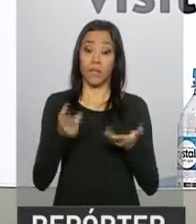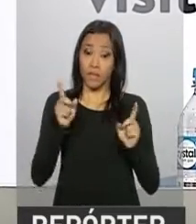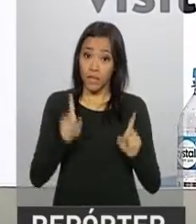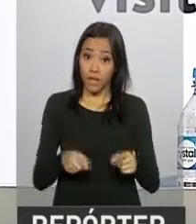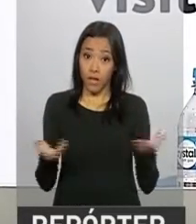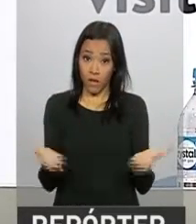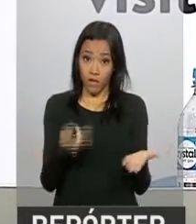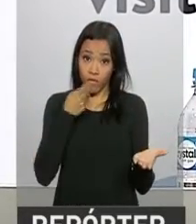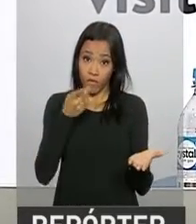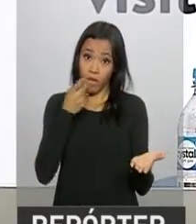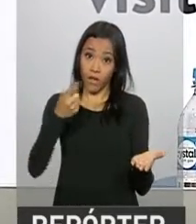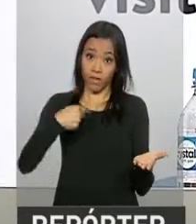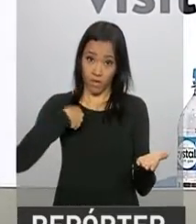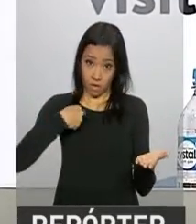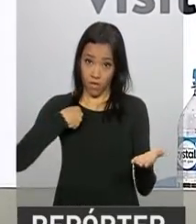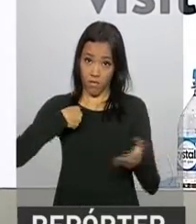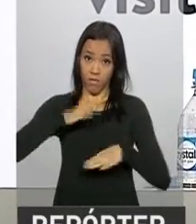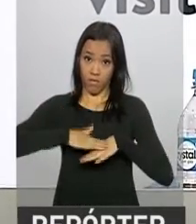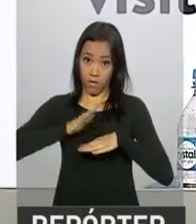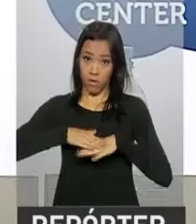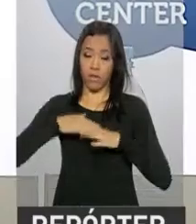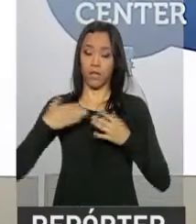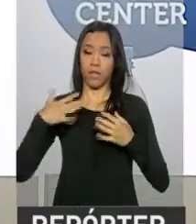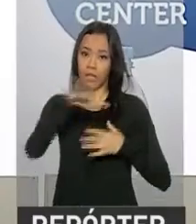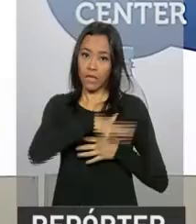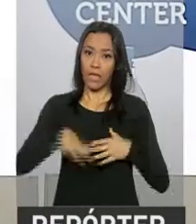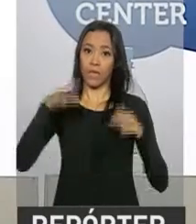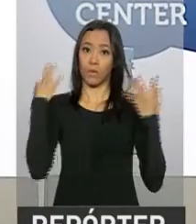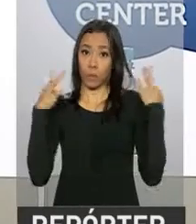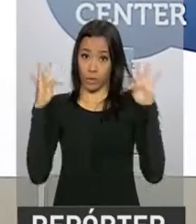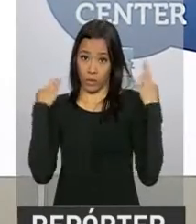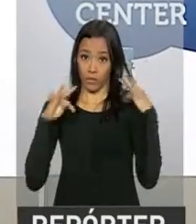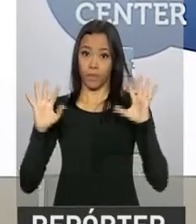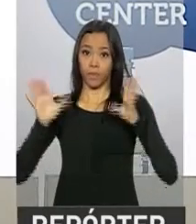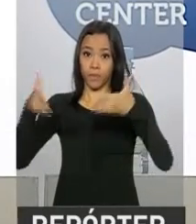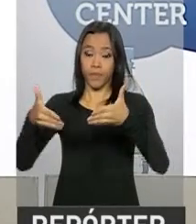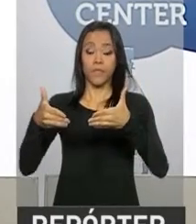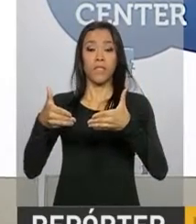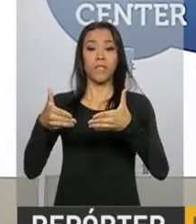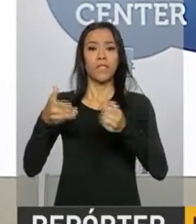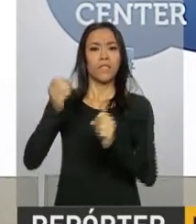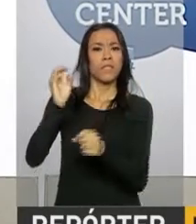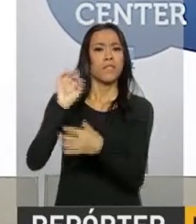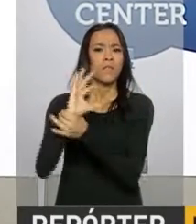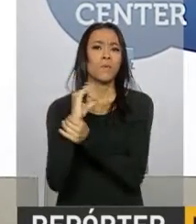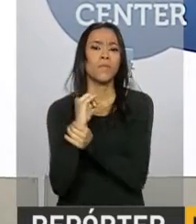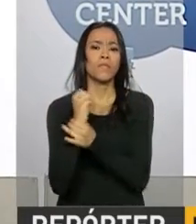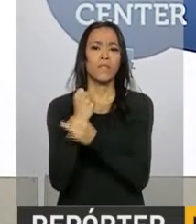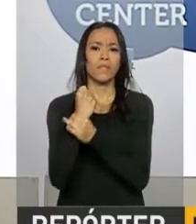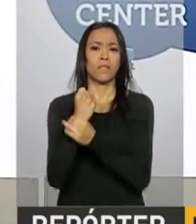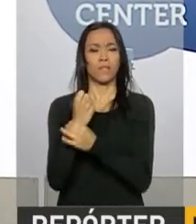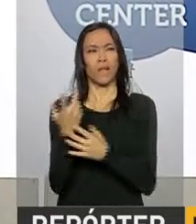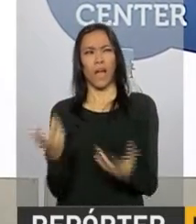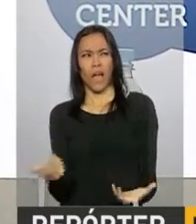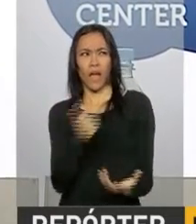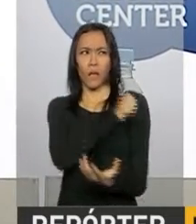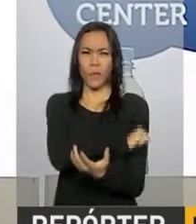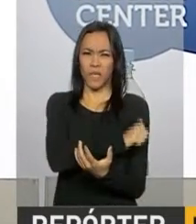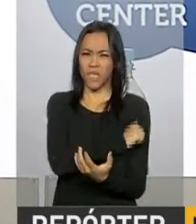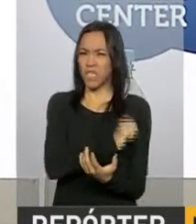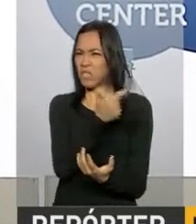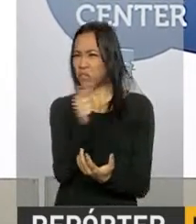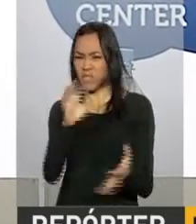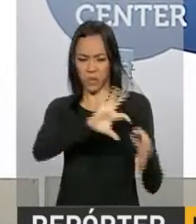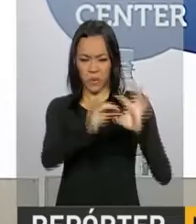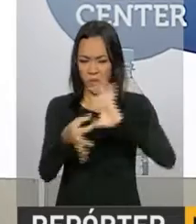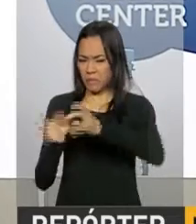agora falo como embratur no âmbito do turismo segurança rio de janeiro pará não vai te olimpíadas na